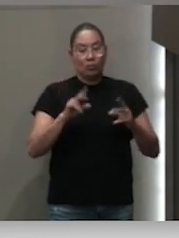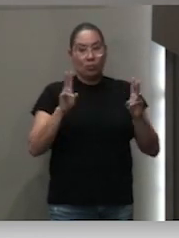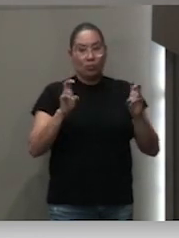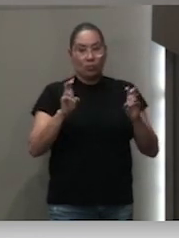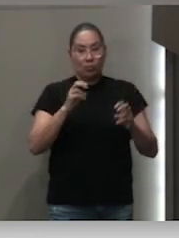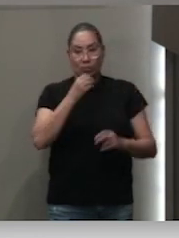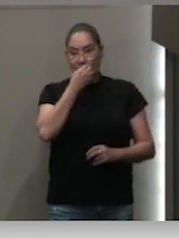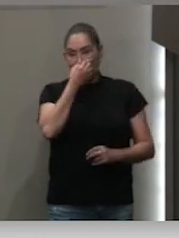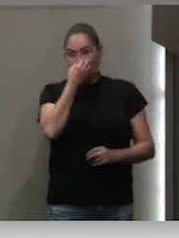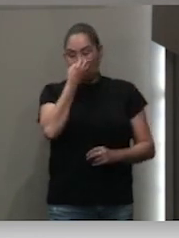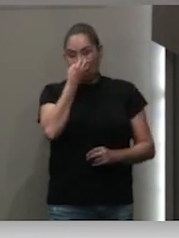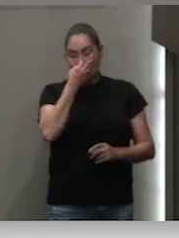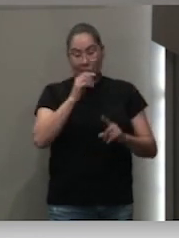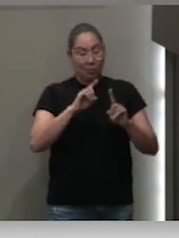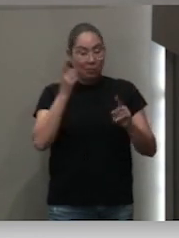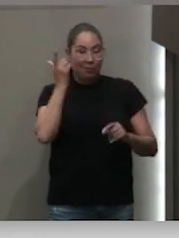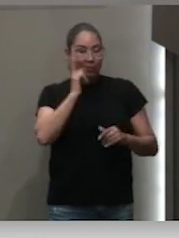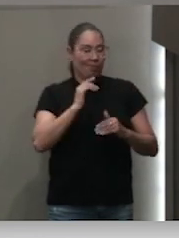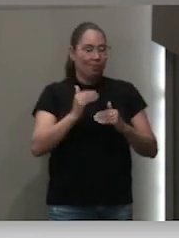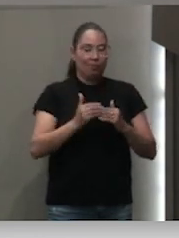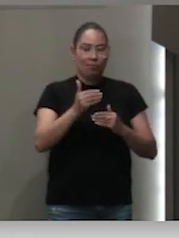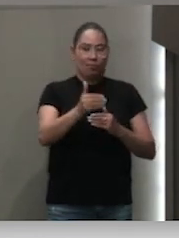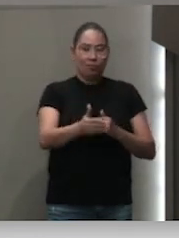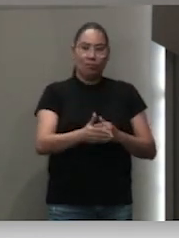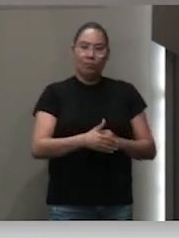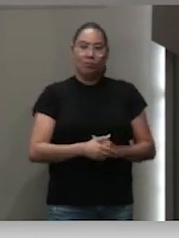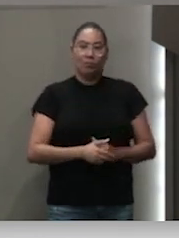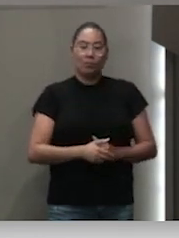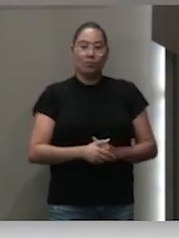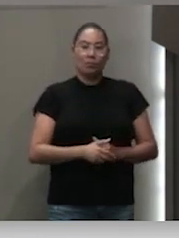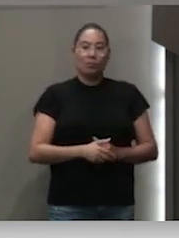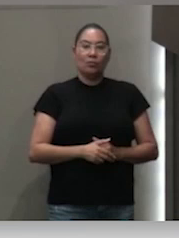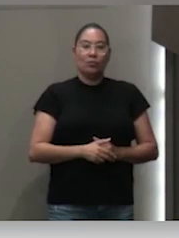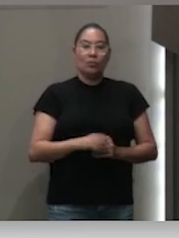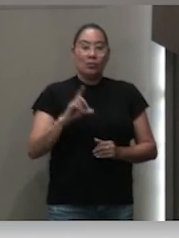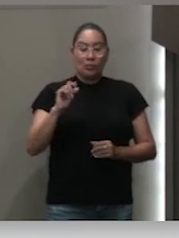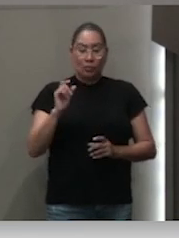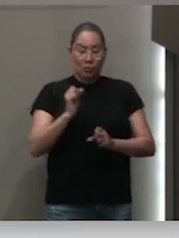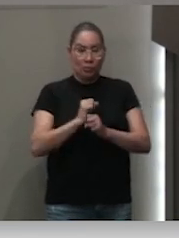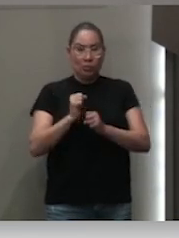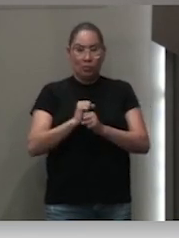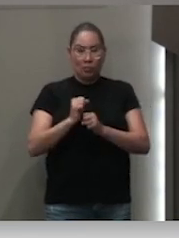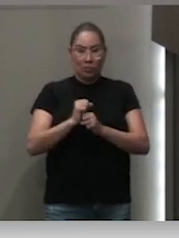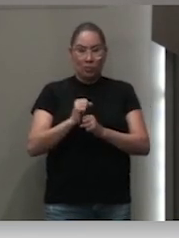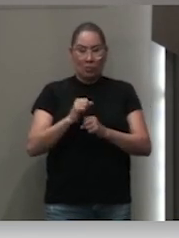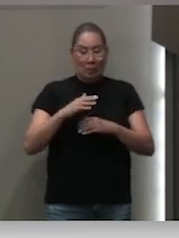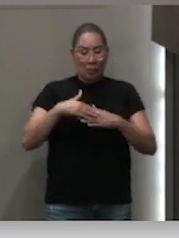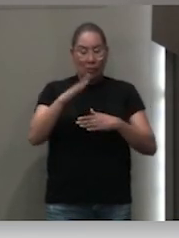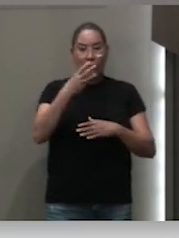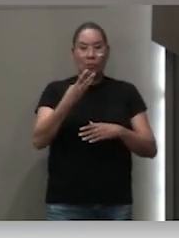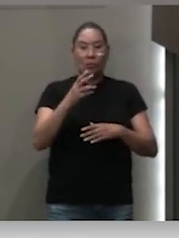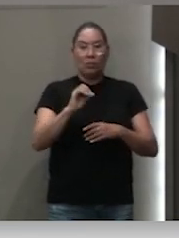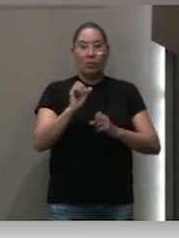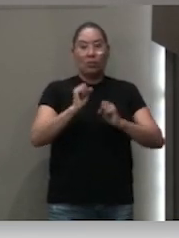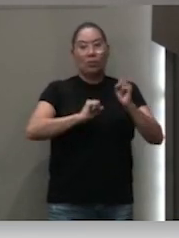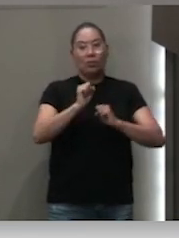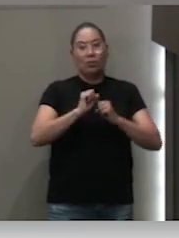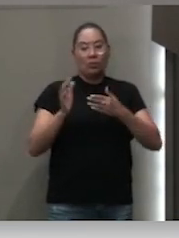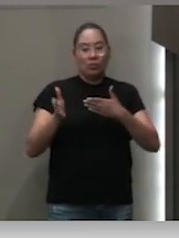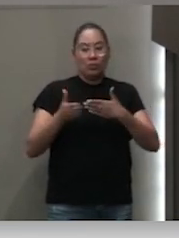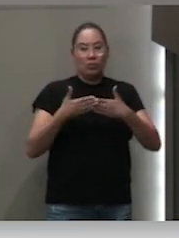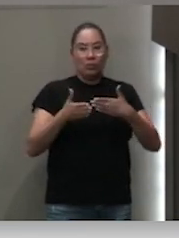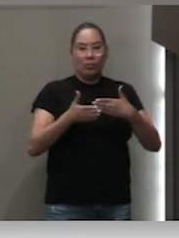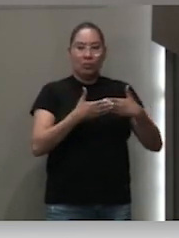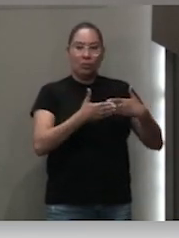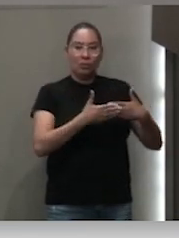avançar nos últimos 10 anos mais de 30 pequenas aggua indústrias foram fechadas em pass fundo e essa é uma realidade que nós